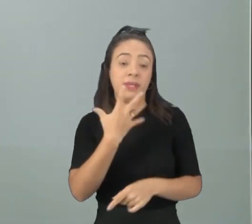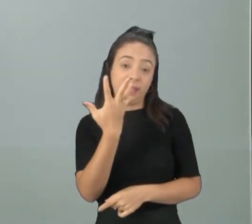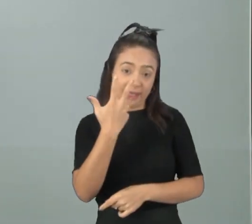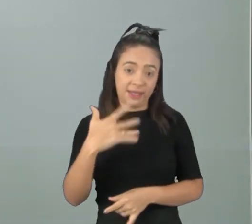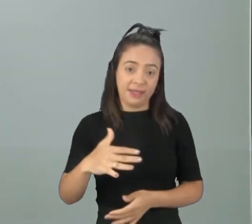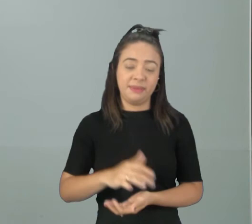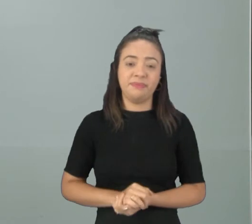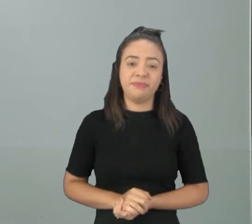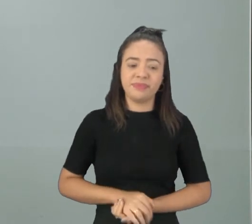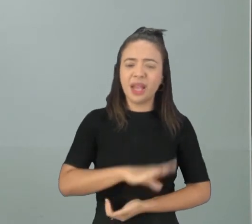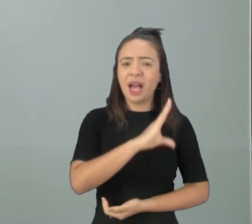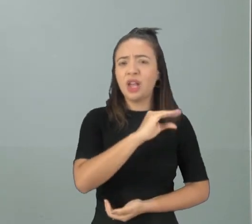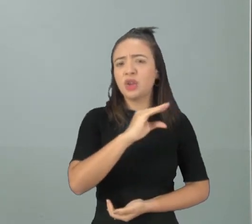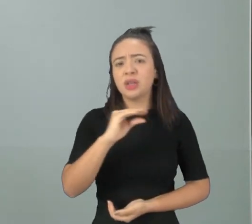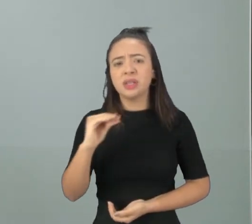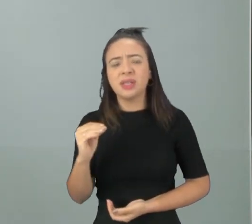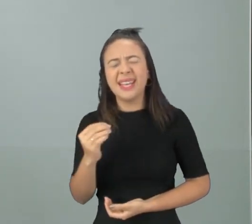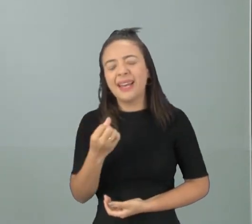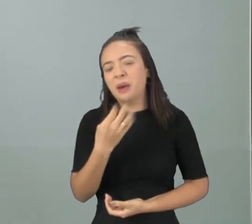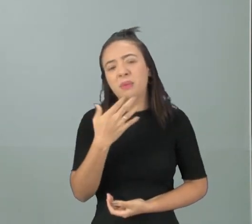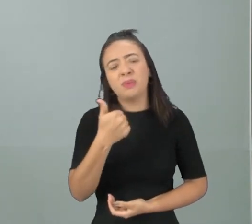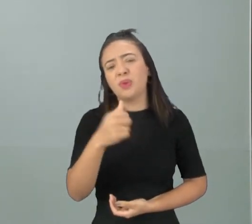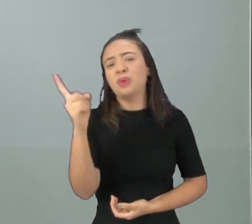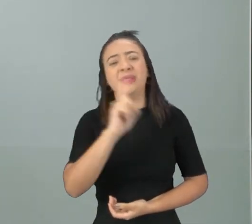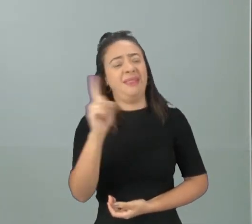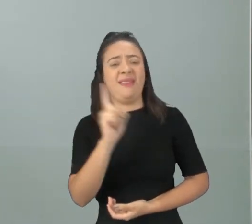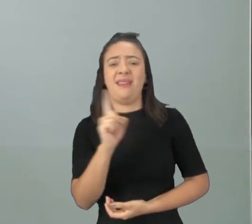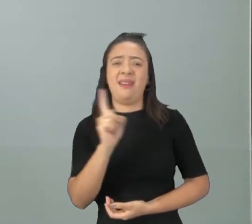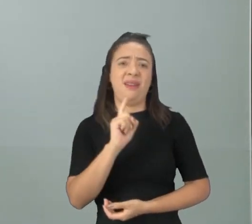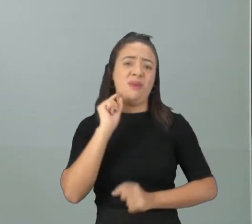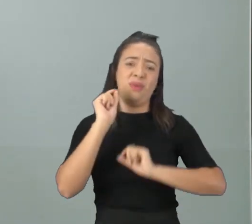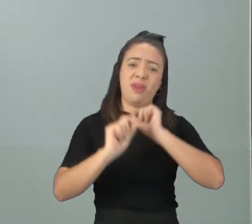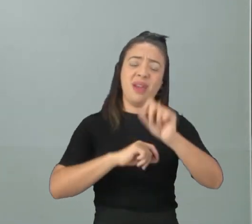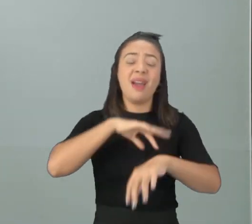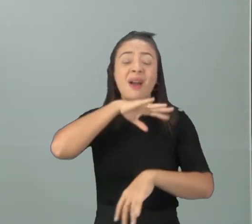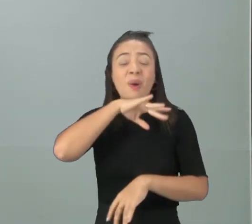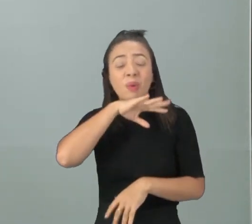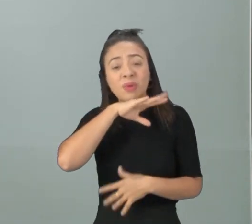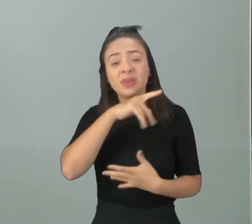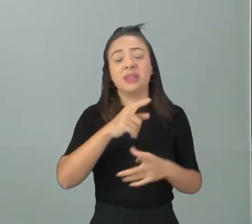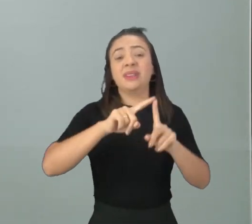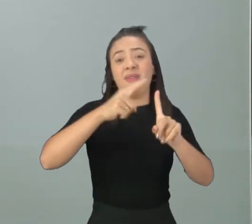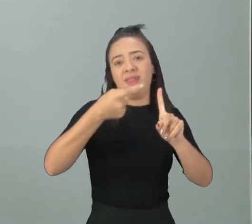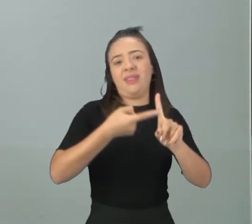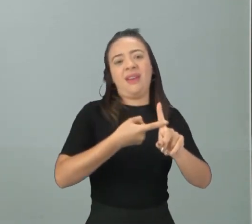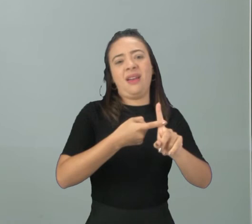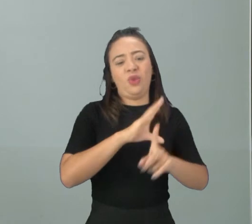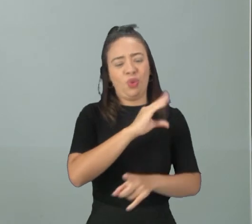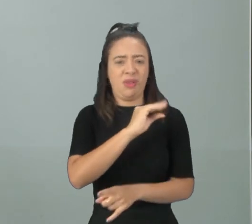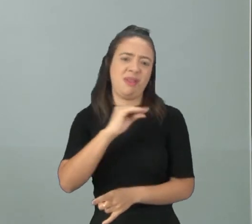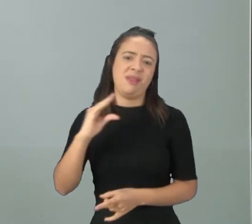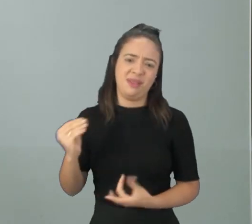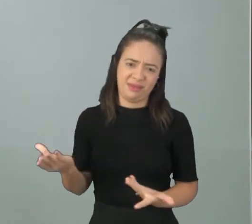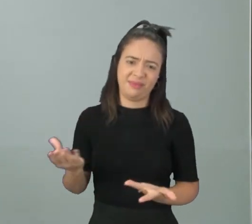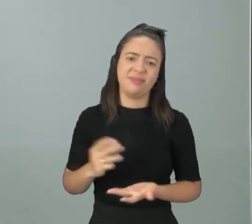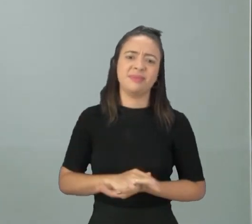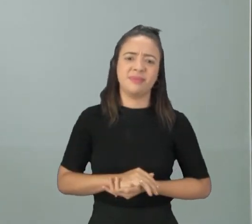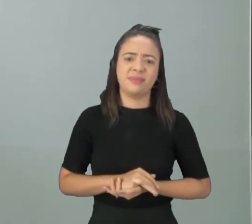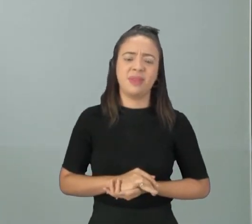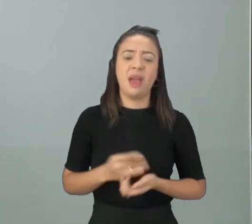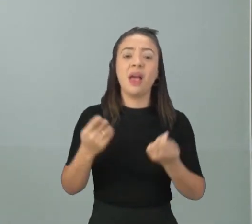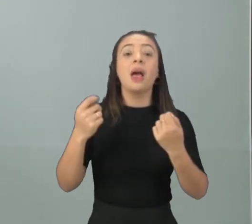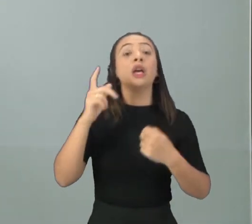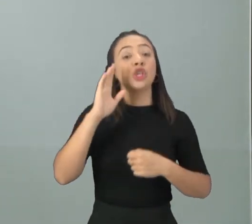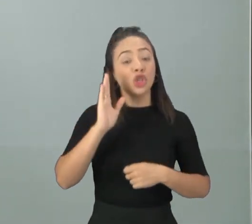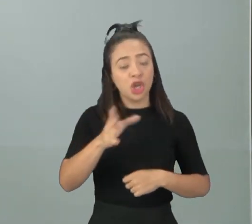período propício, né? Ali o início da adolescência, a pré-adolescência, ela não é o período mais propício para que uma mulher engravide, né? Apesar dela já